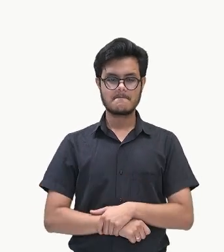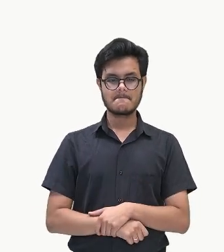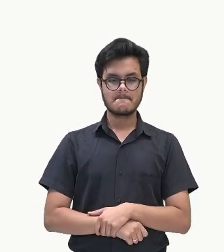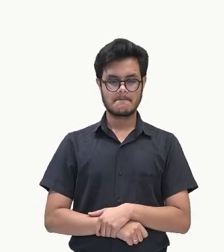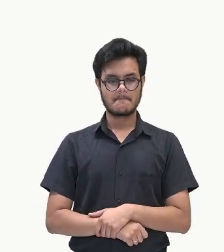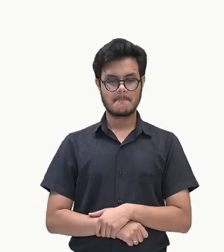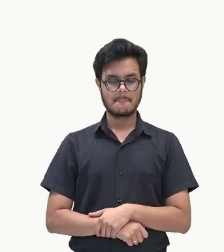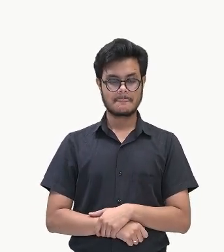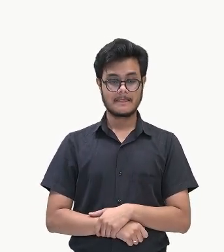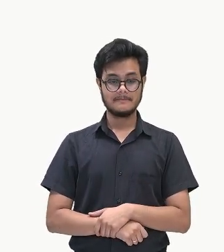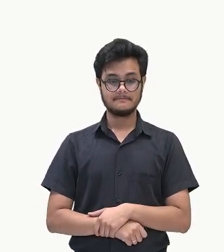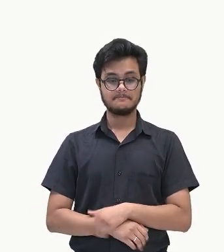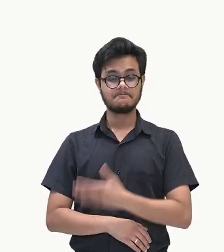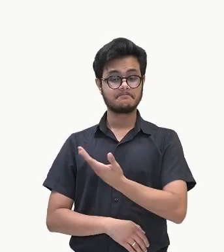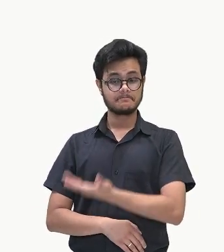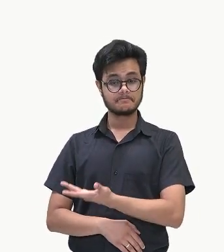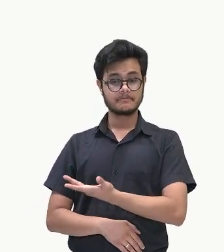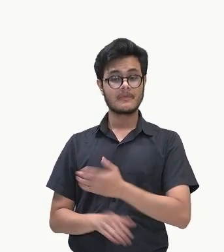nosso próximo exemplo, ó.